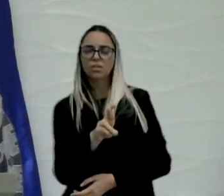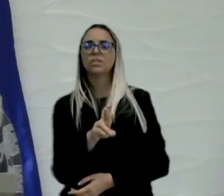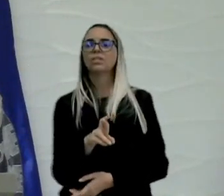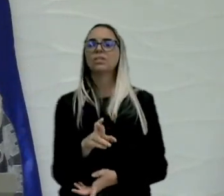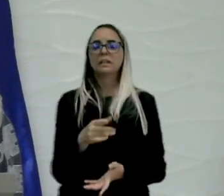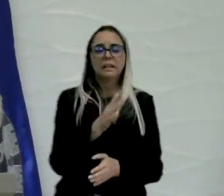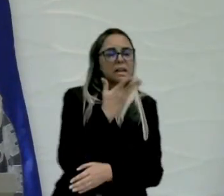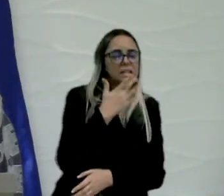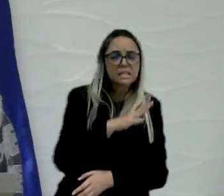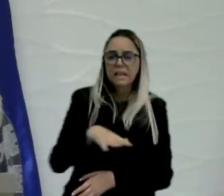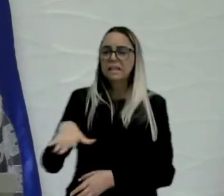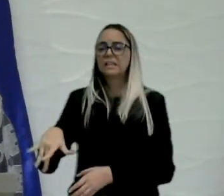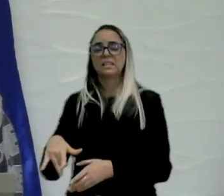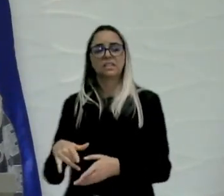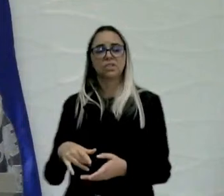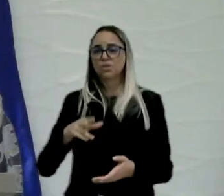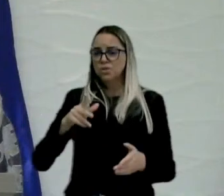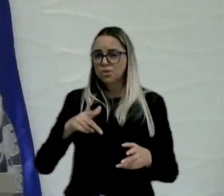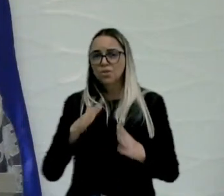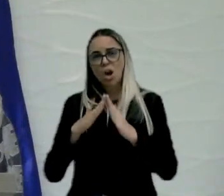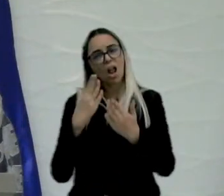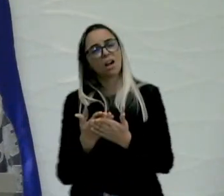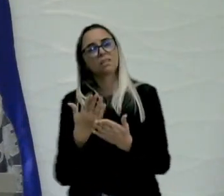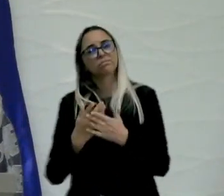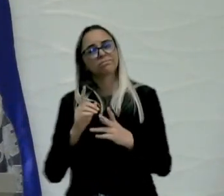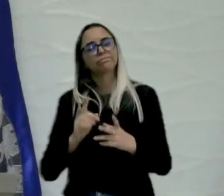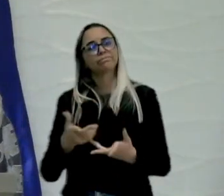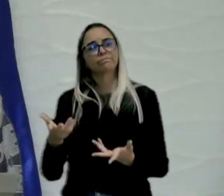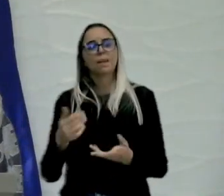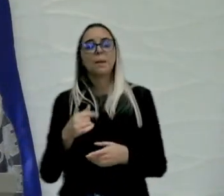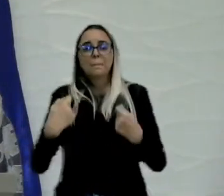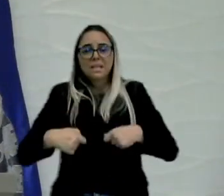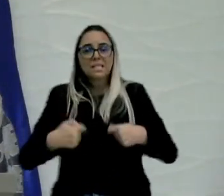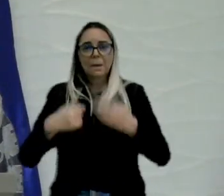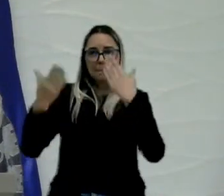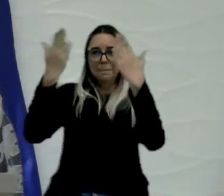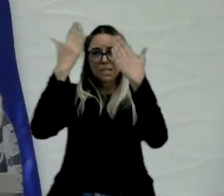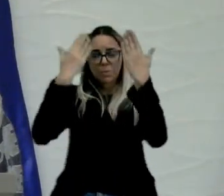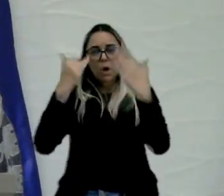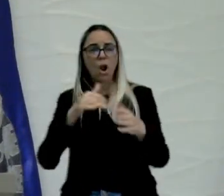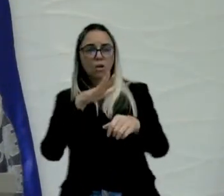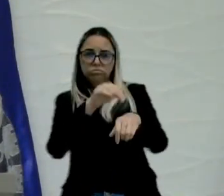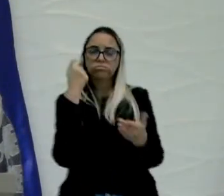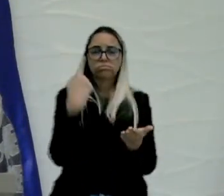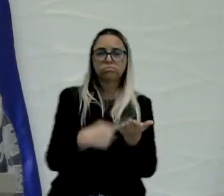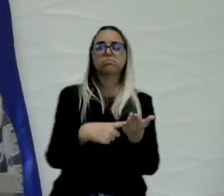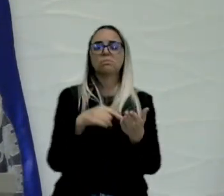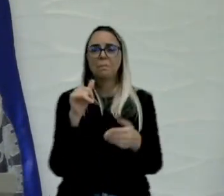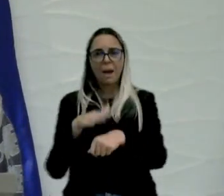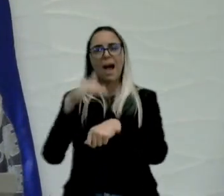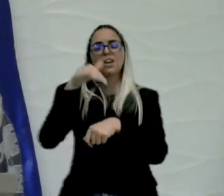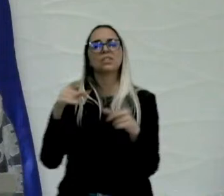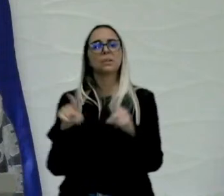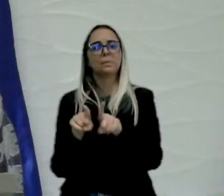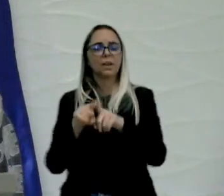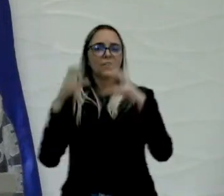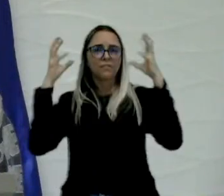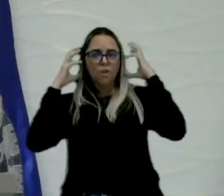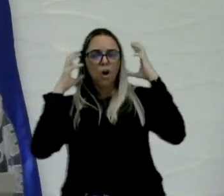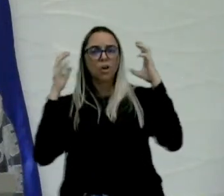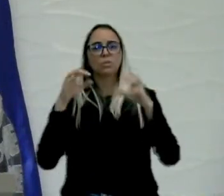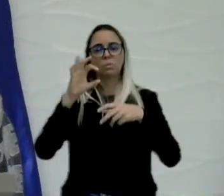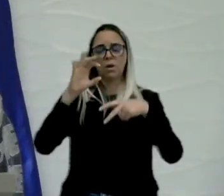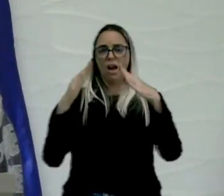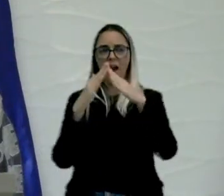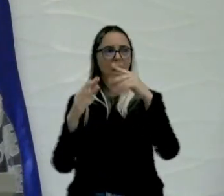tem que se contratar mais psicólogo lá pro CPD tem que se contratar mais fono lá para CPD que